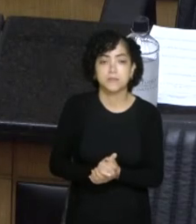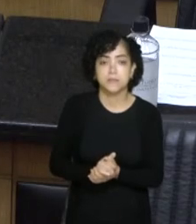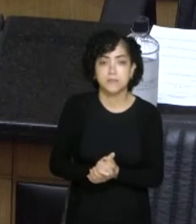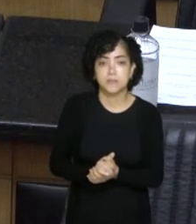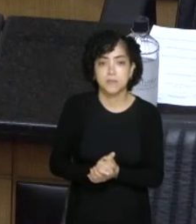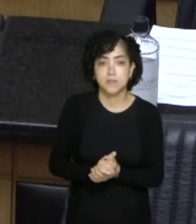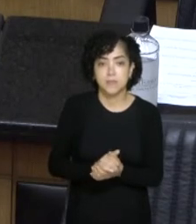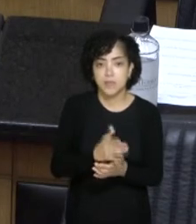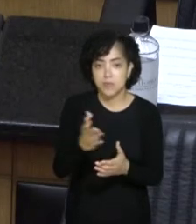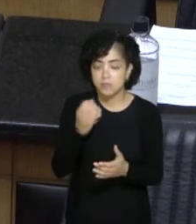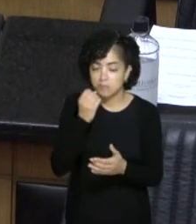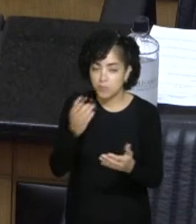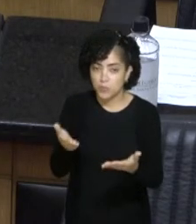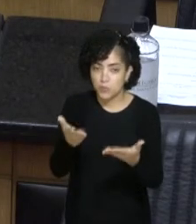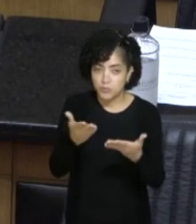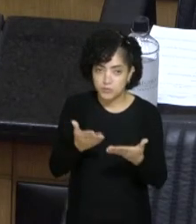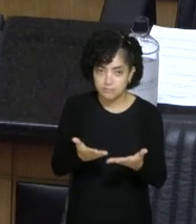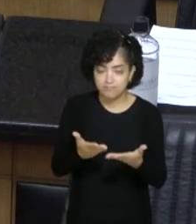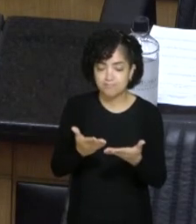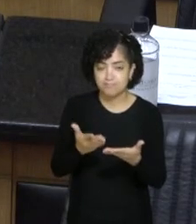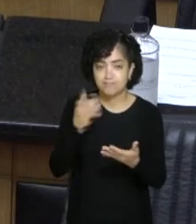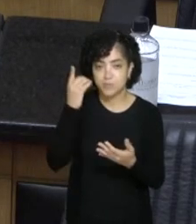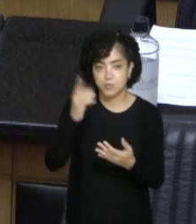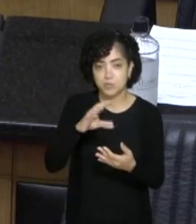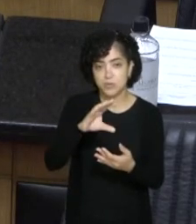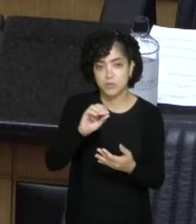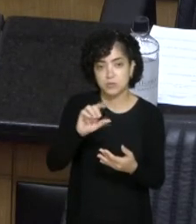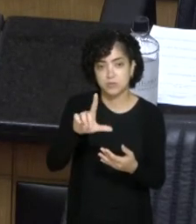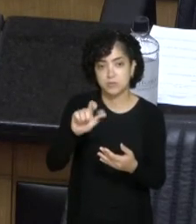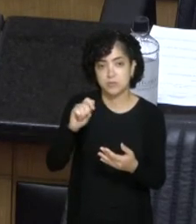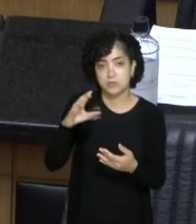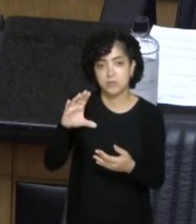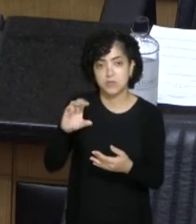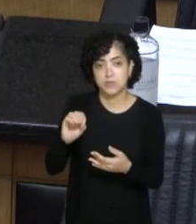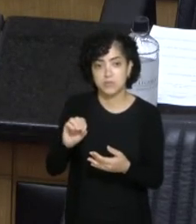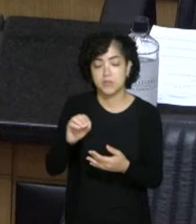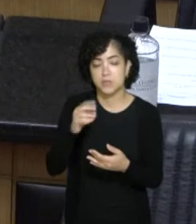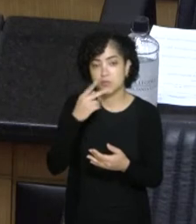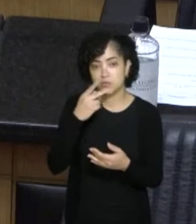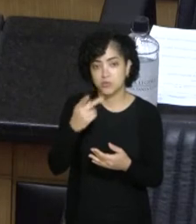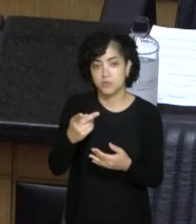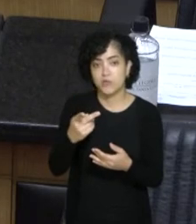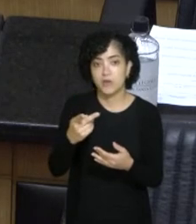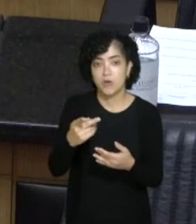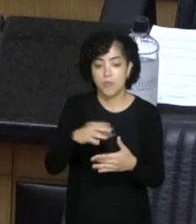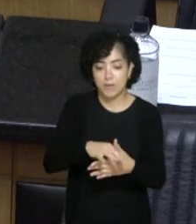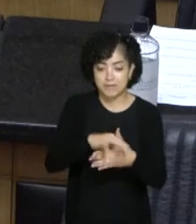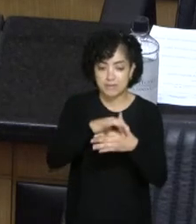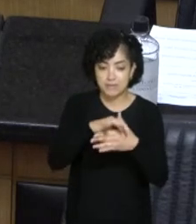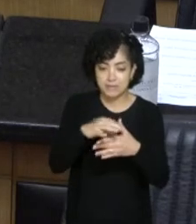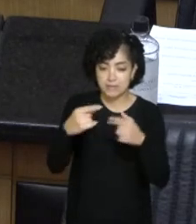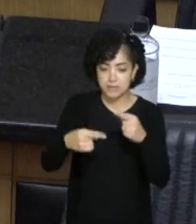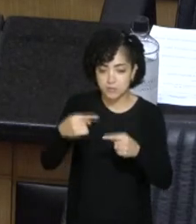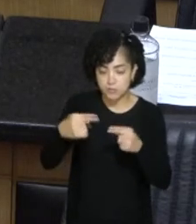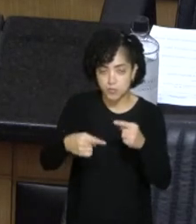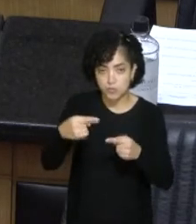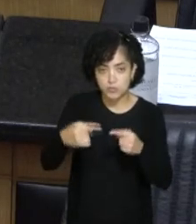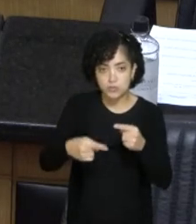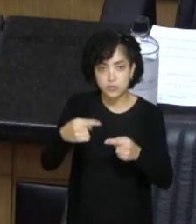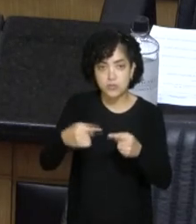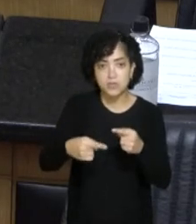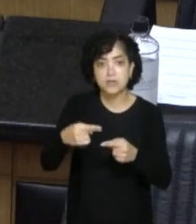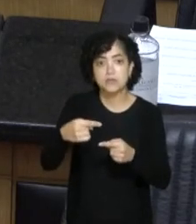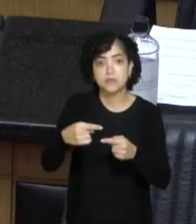Dar boas-vindas ao Pepe Colasso. Eu costumo dizer que uma liderança política, e parabéns, deputado Altair, por